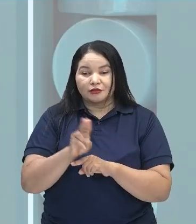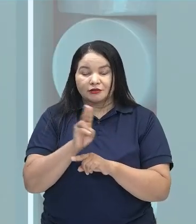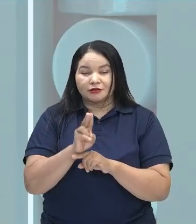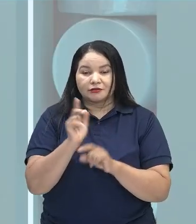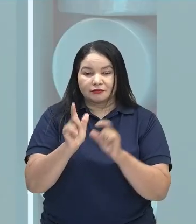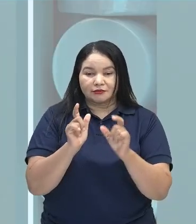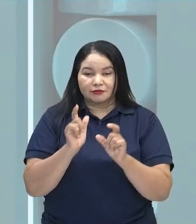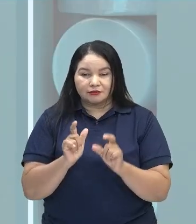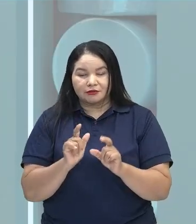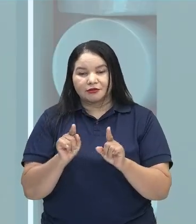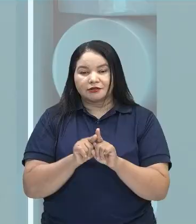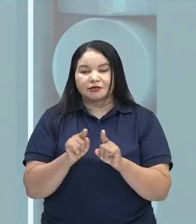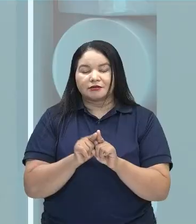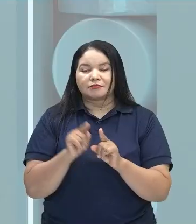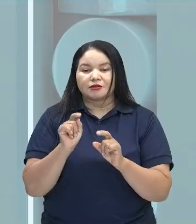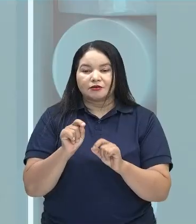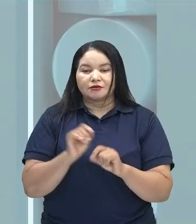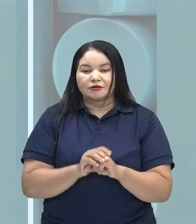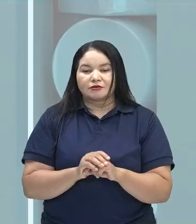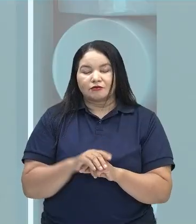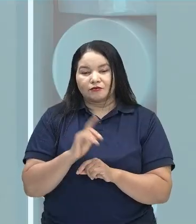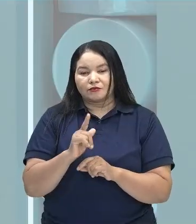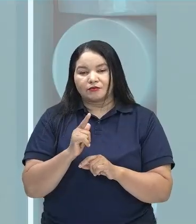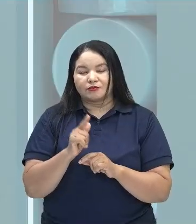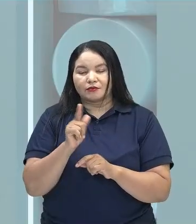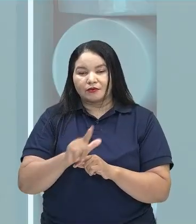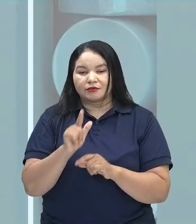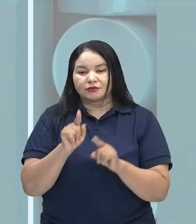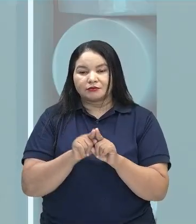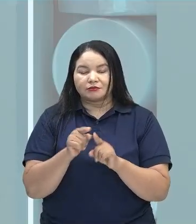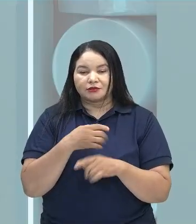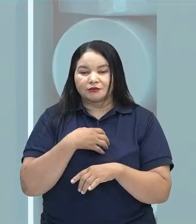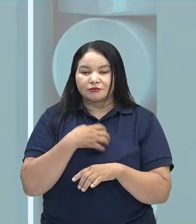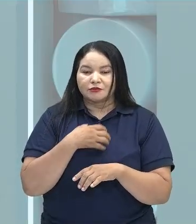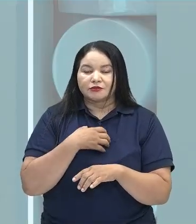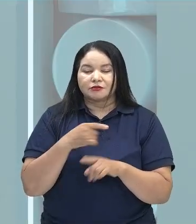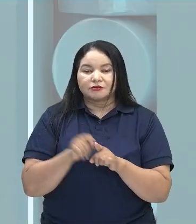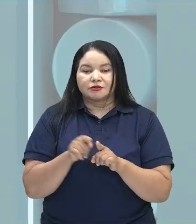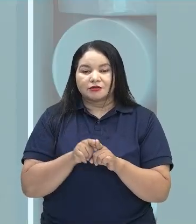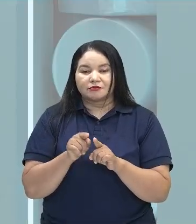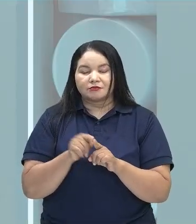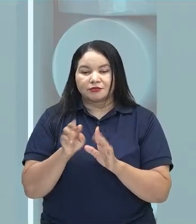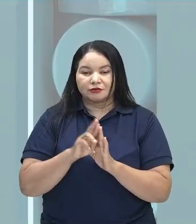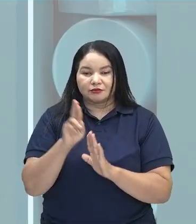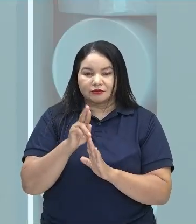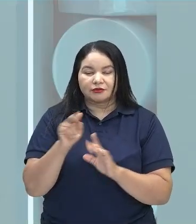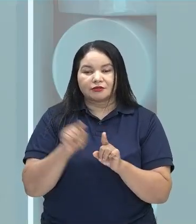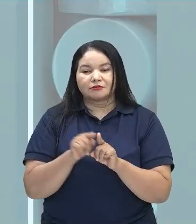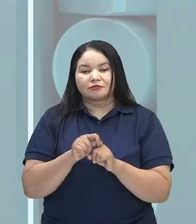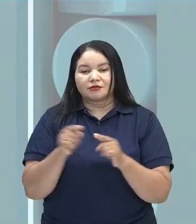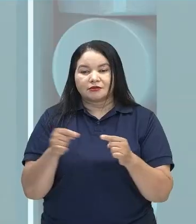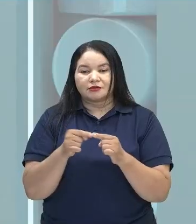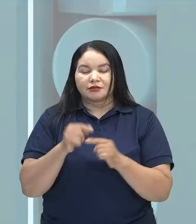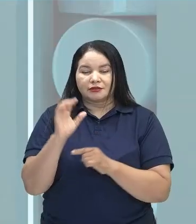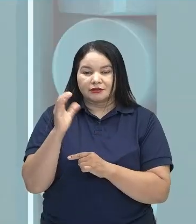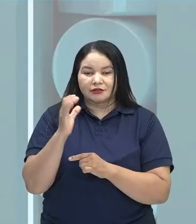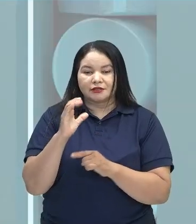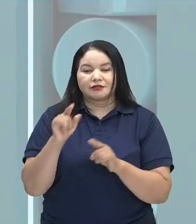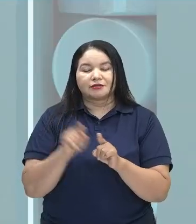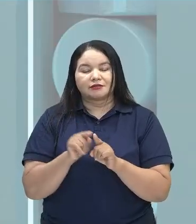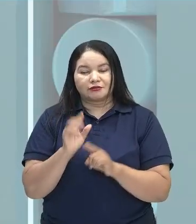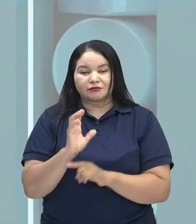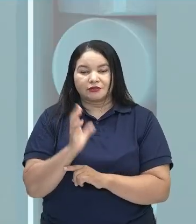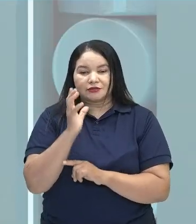expressões, apelando para a lógica, para as emoções, para a autoridade, utilizando-se da ciência, dos fatos, para